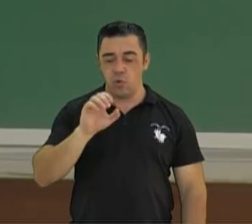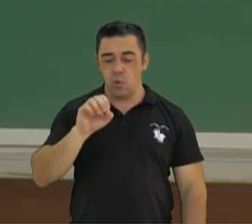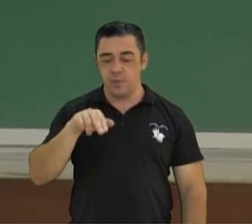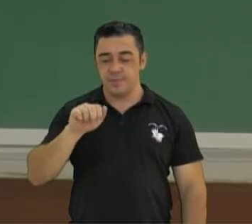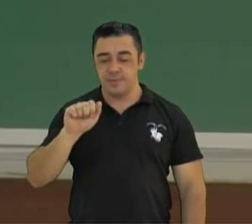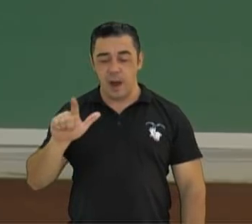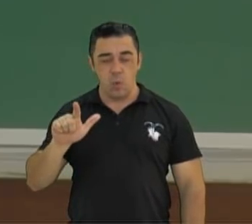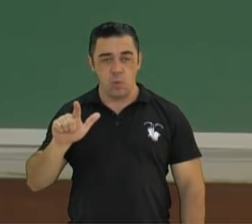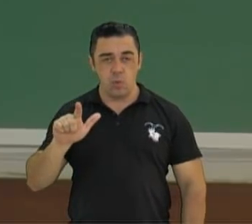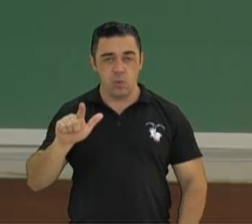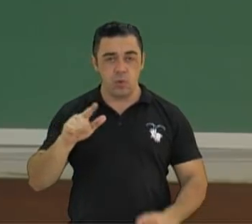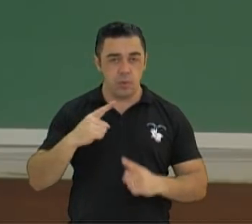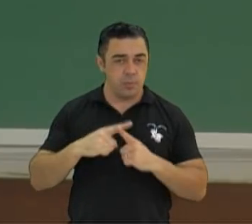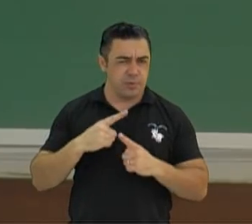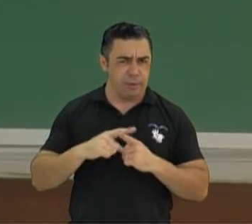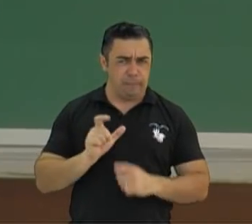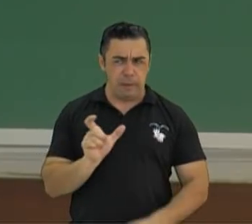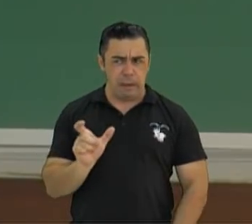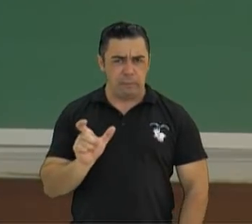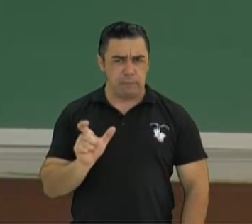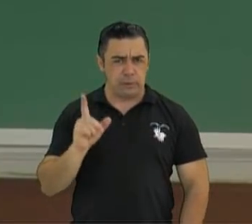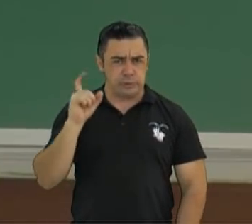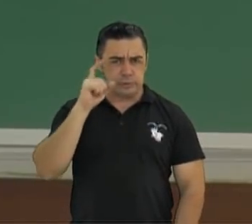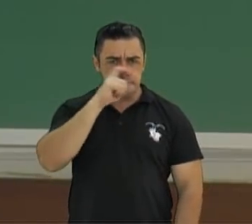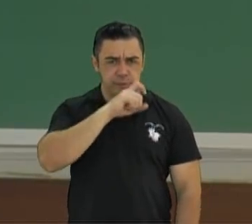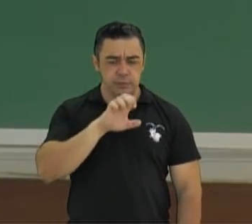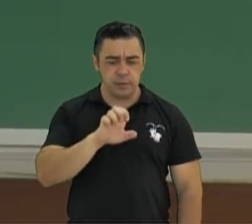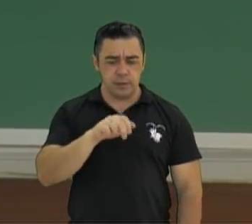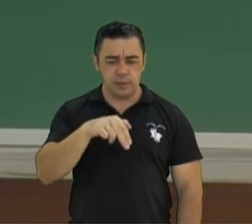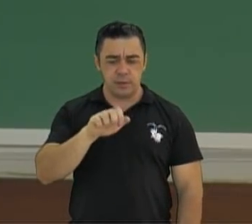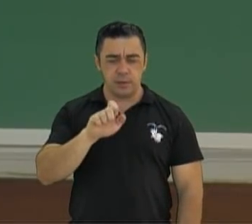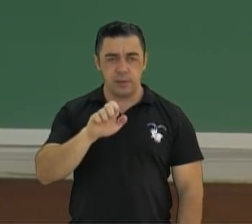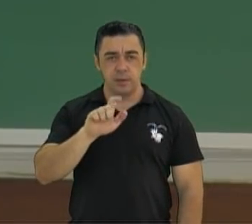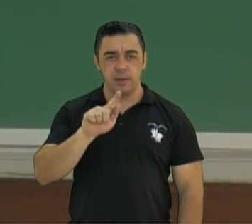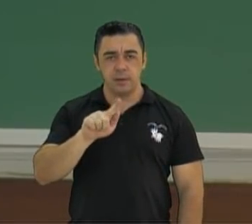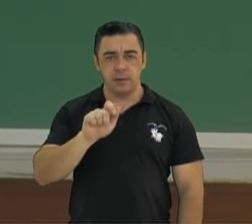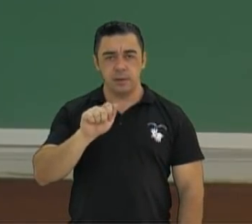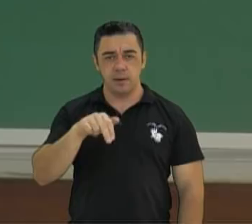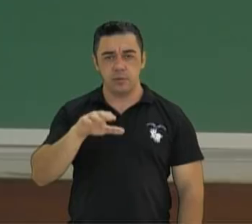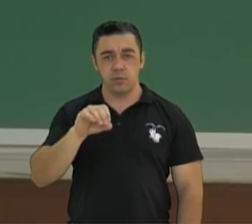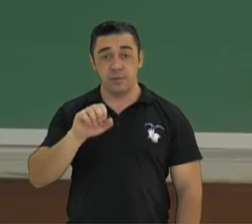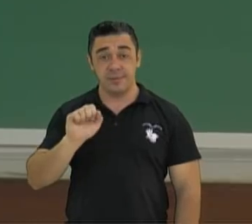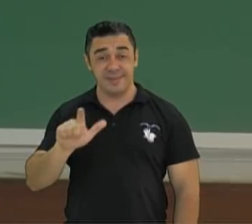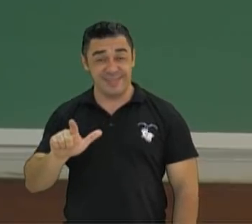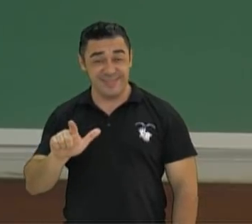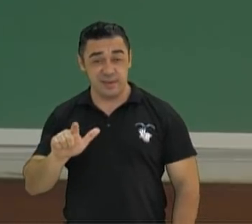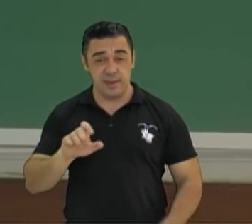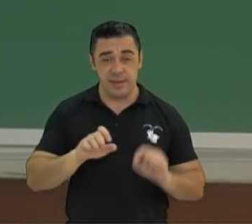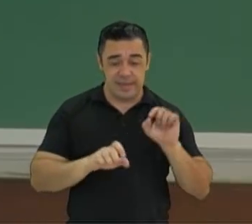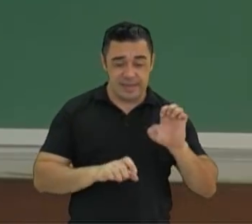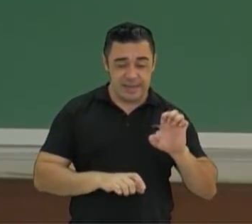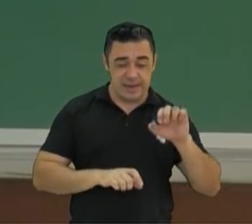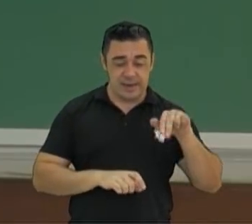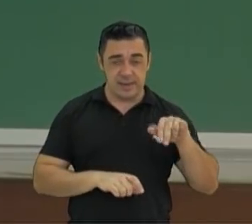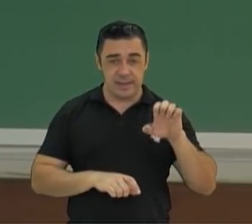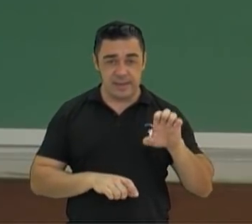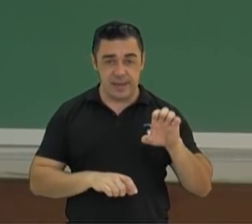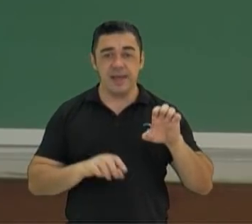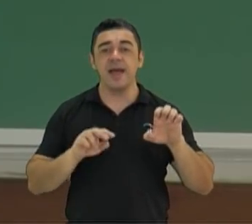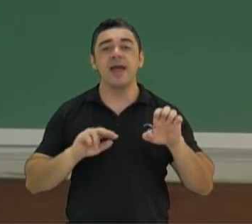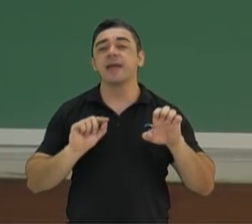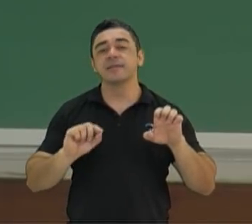eneagonal. Isso mesmo, né? Parece um palavrão, prof, mas não é. É porque eneágono lembra o